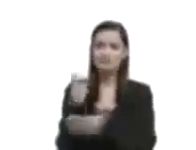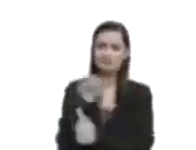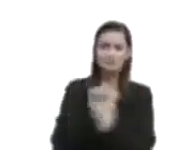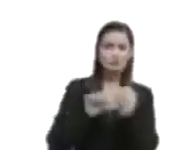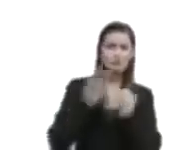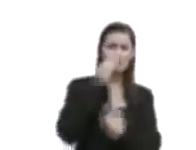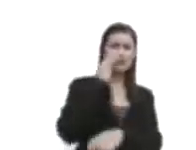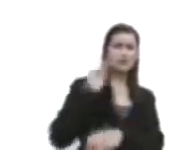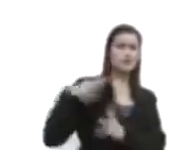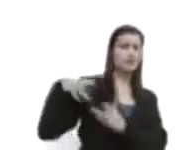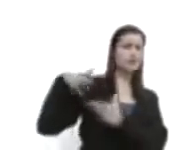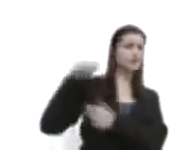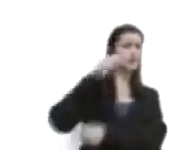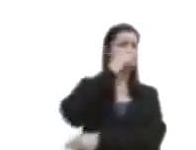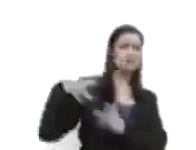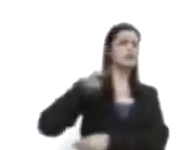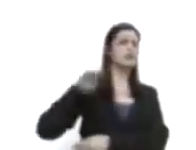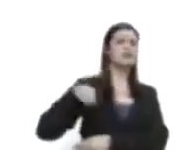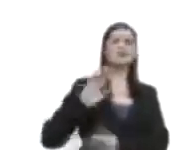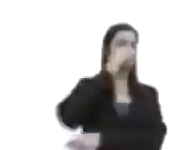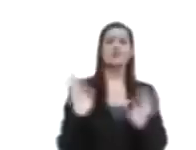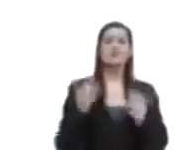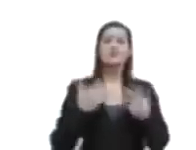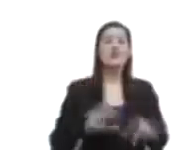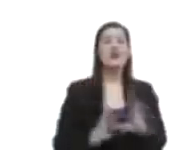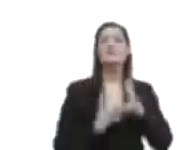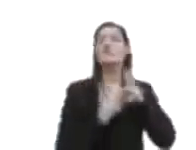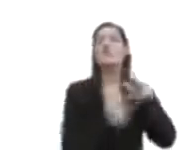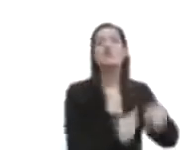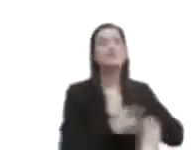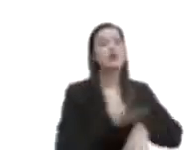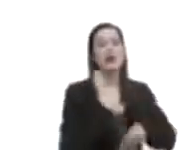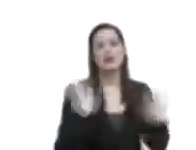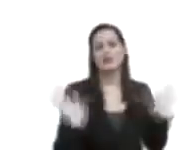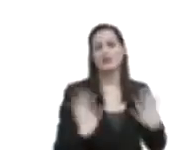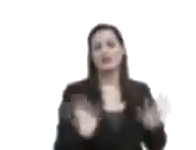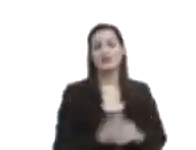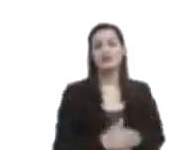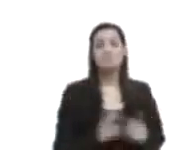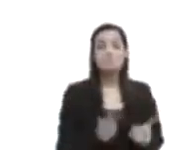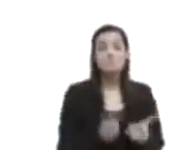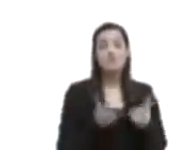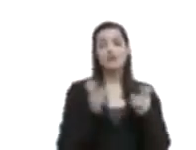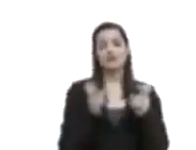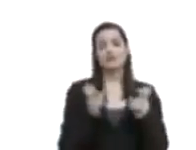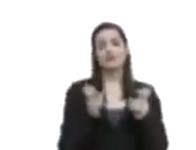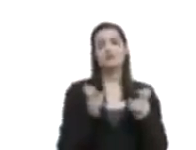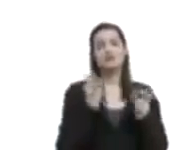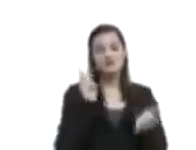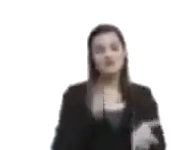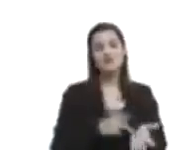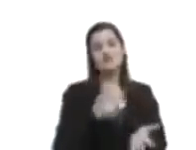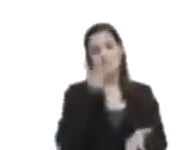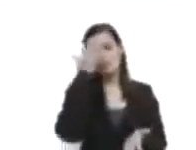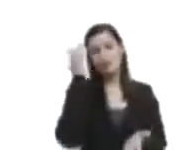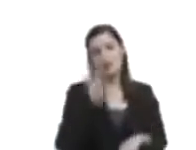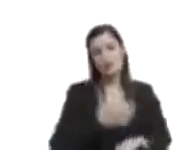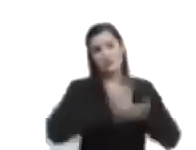E através da sua vontade, você vê claramente se alguém foi salvo ou não.